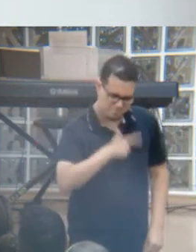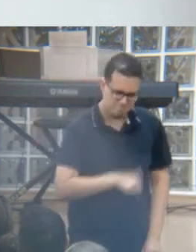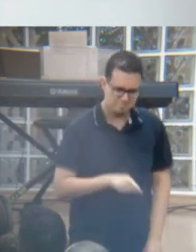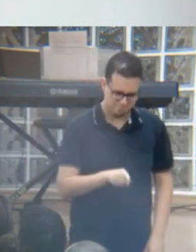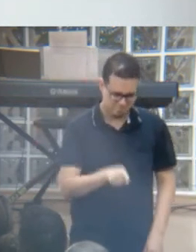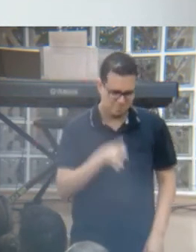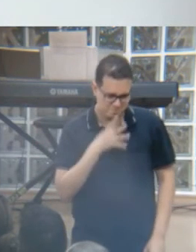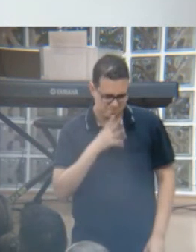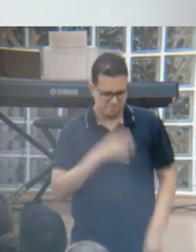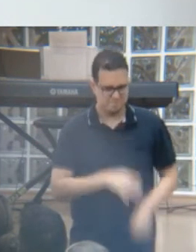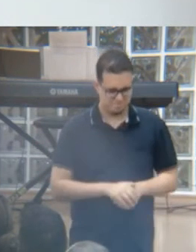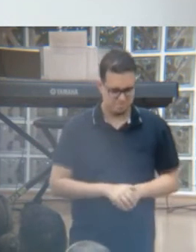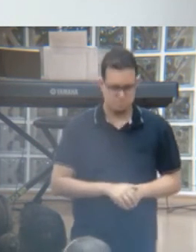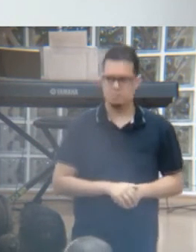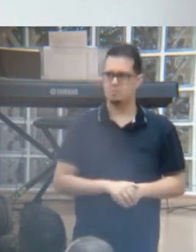Jorrou sabão não.